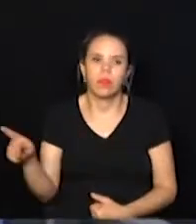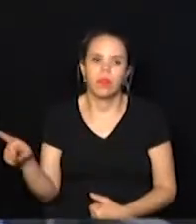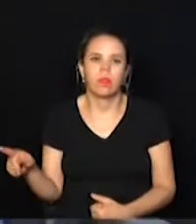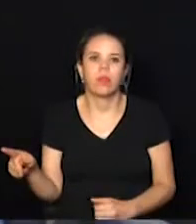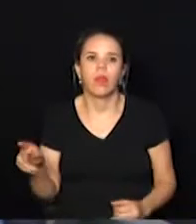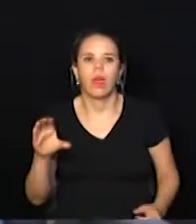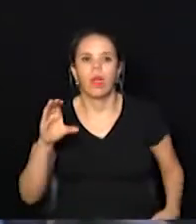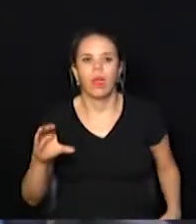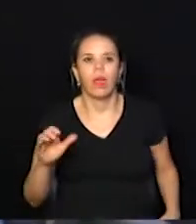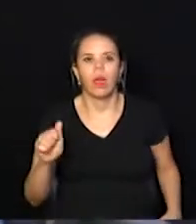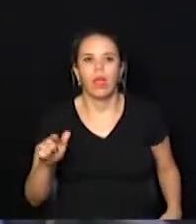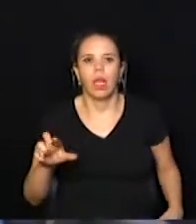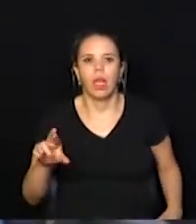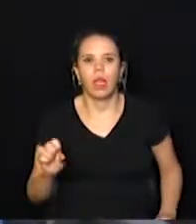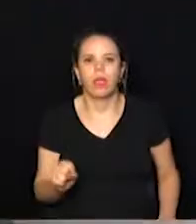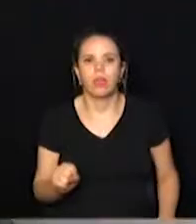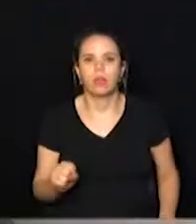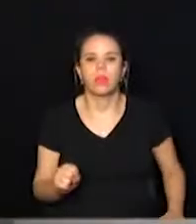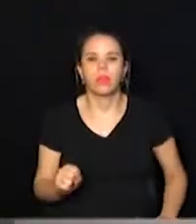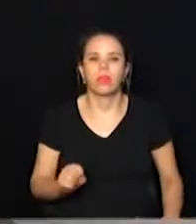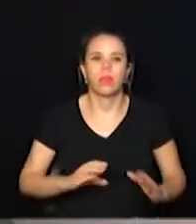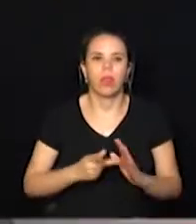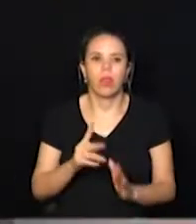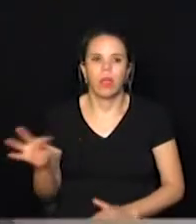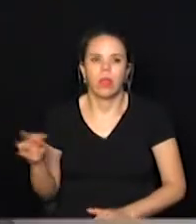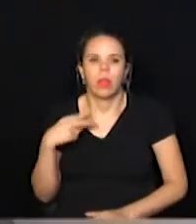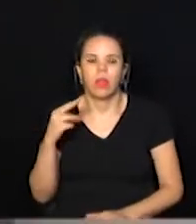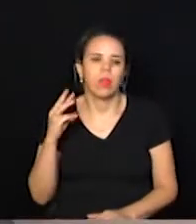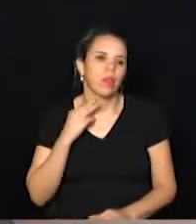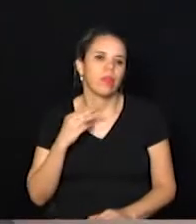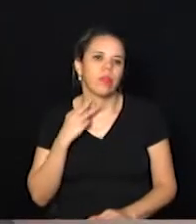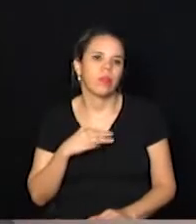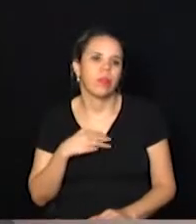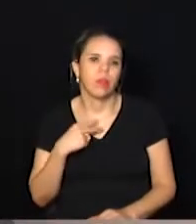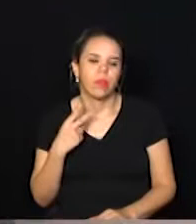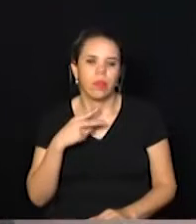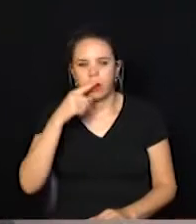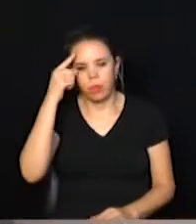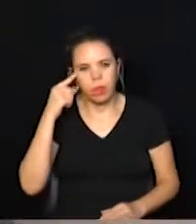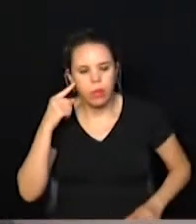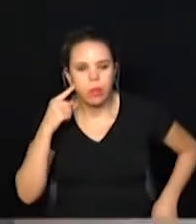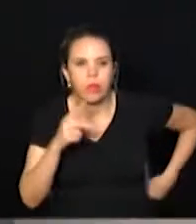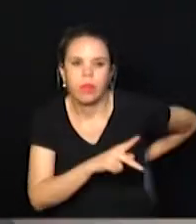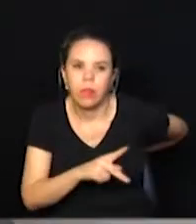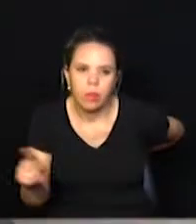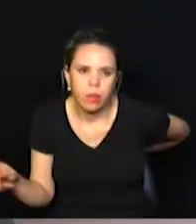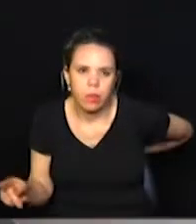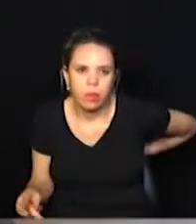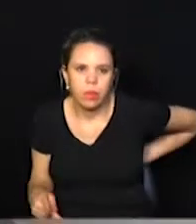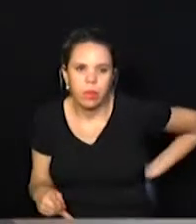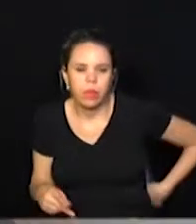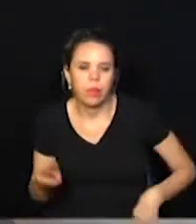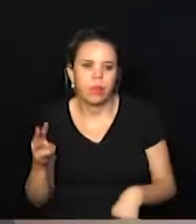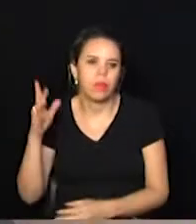Orfei, cumprimentar a bancada do PT, vereador Cecílio, vereadora Paola, presidenta dessa comissão, vereadora